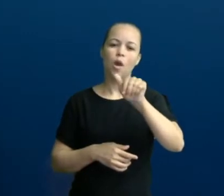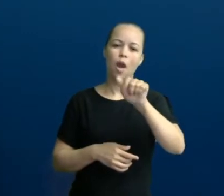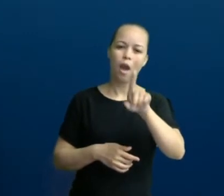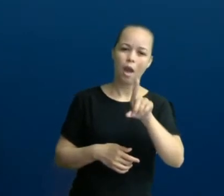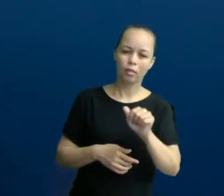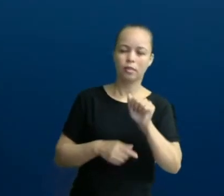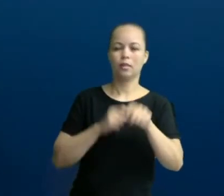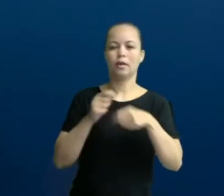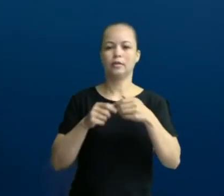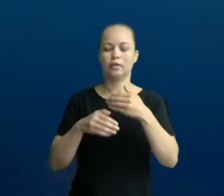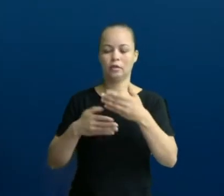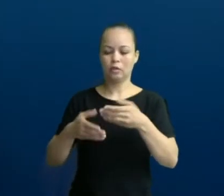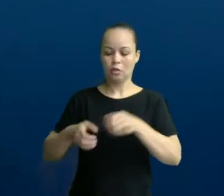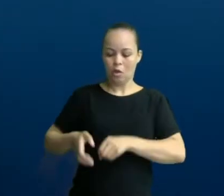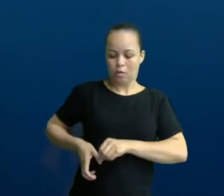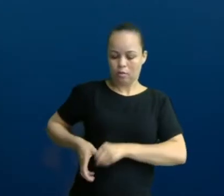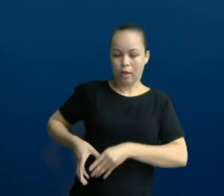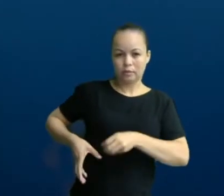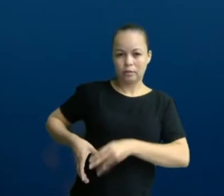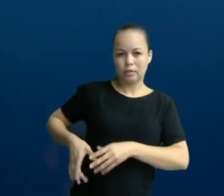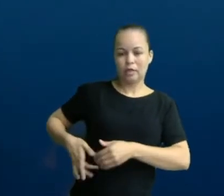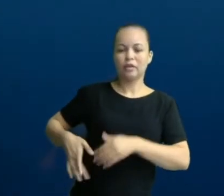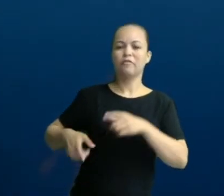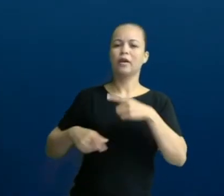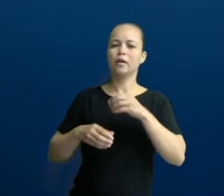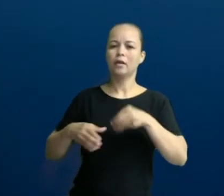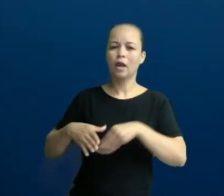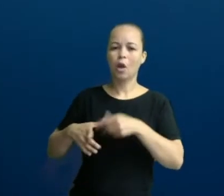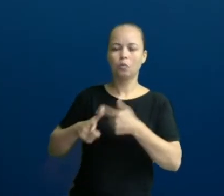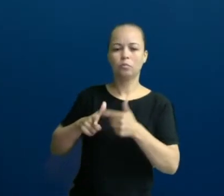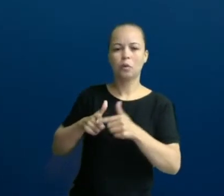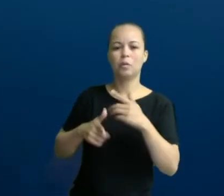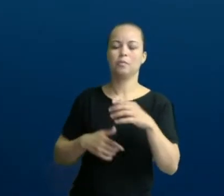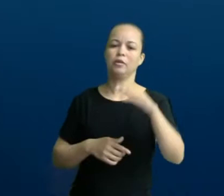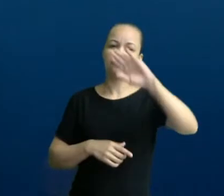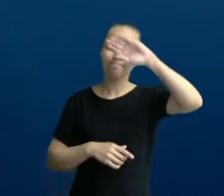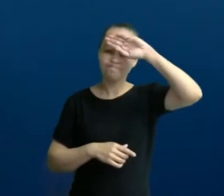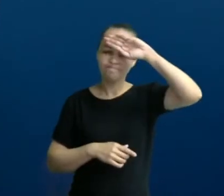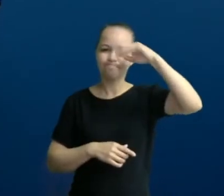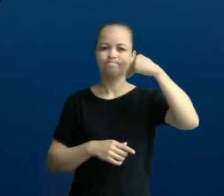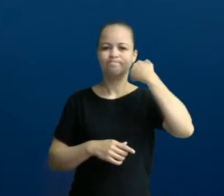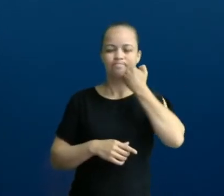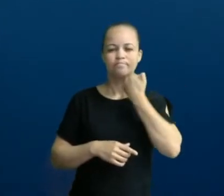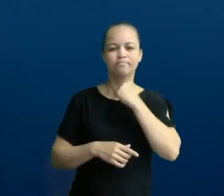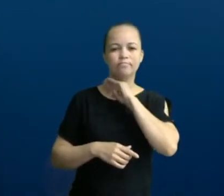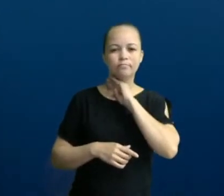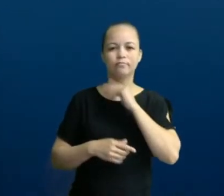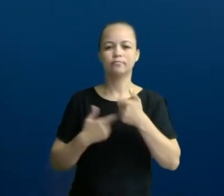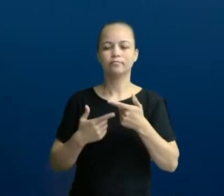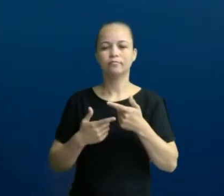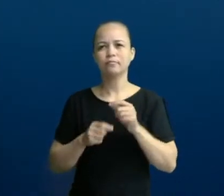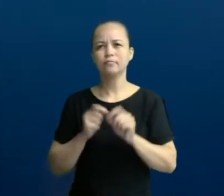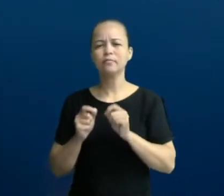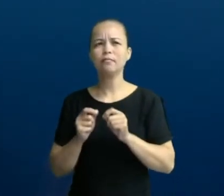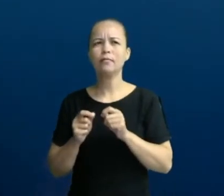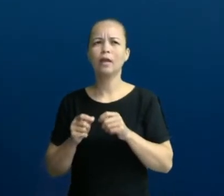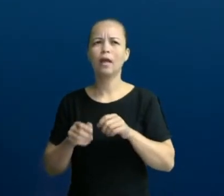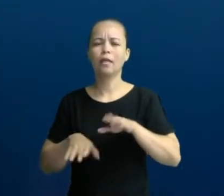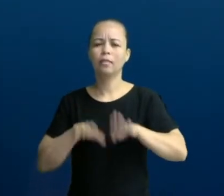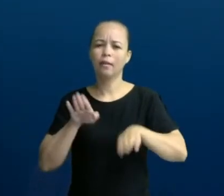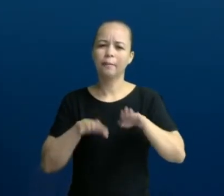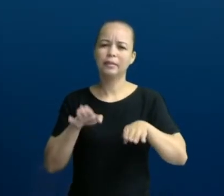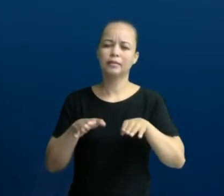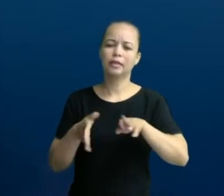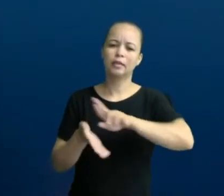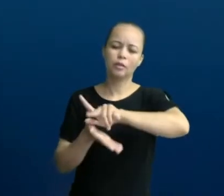que vai causar justamente essa febre intermitente, que pode ser, no caso, dependendo da espécie, dependendo de